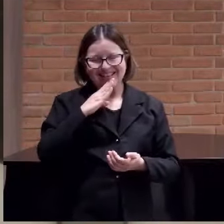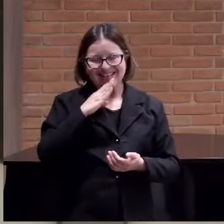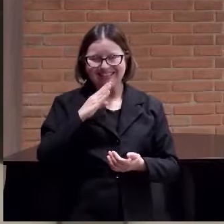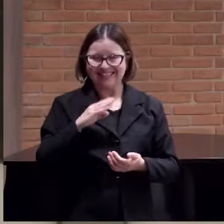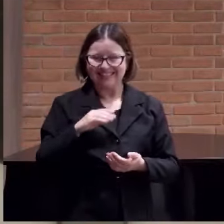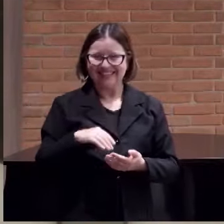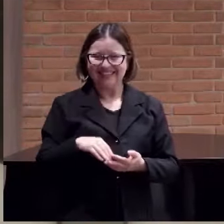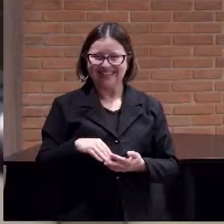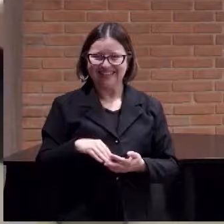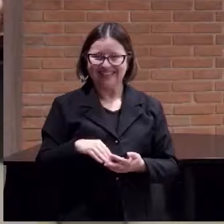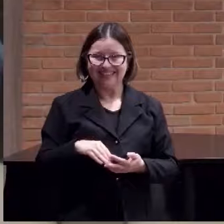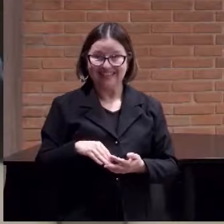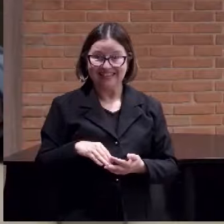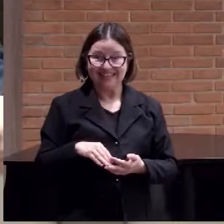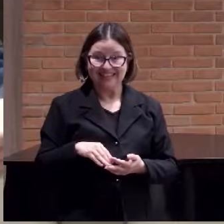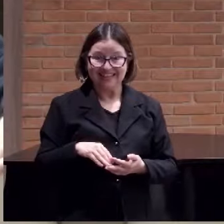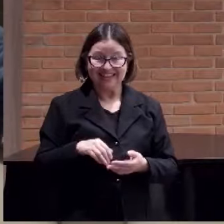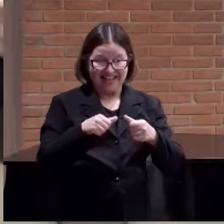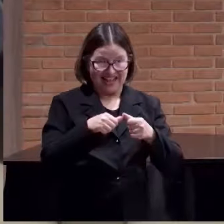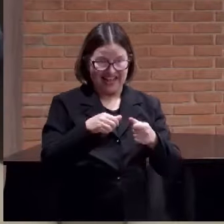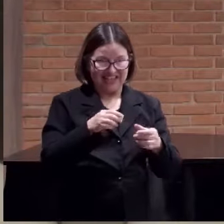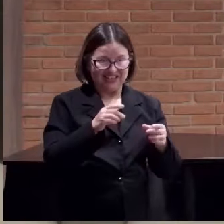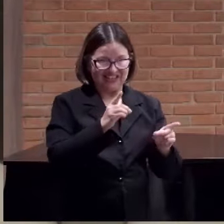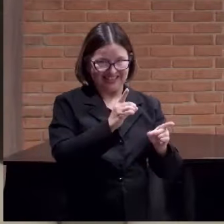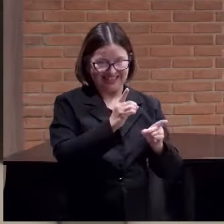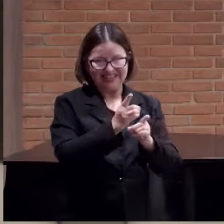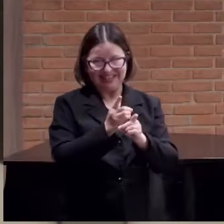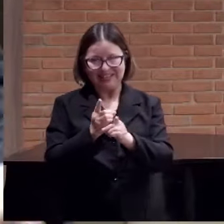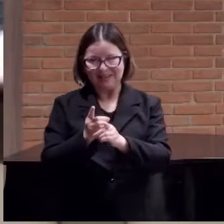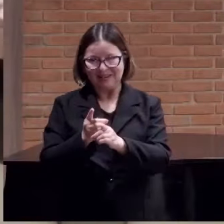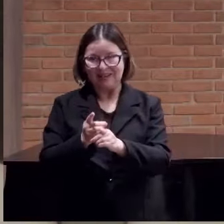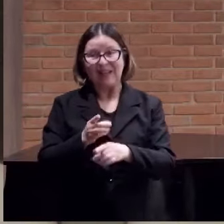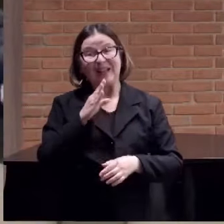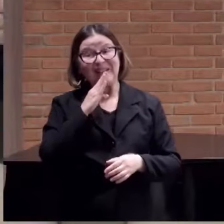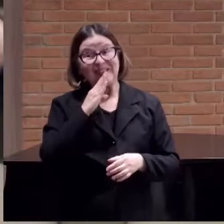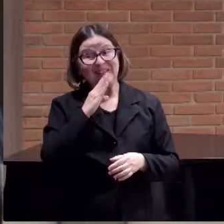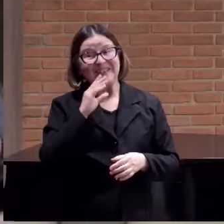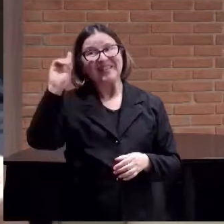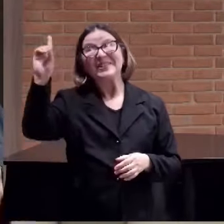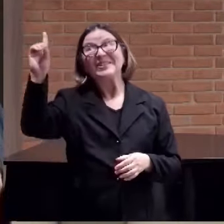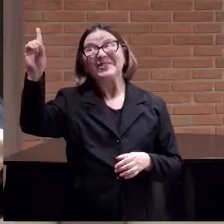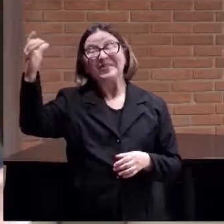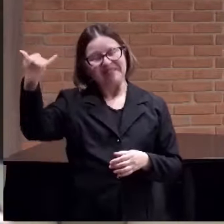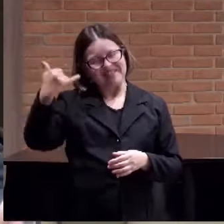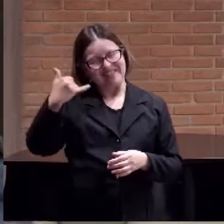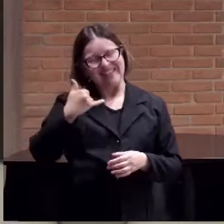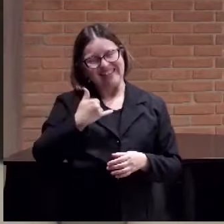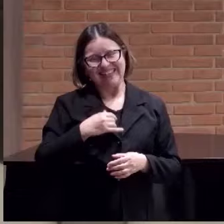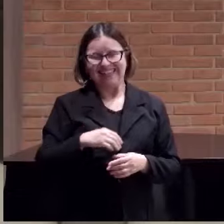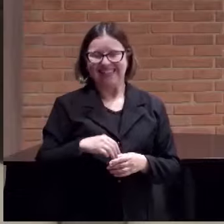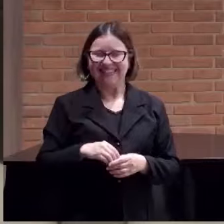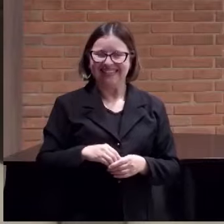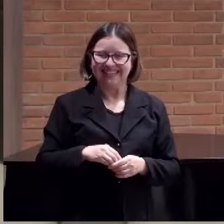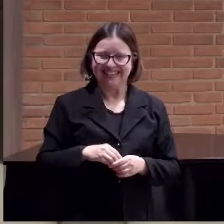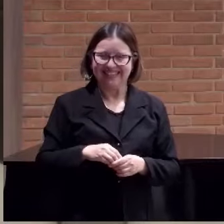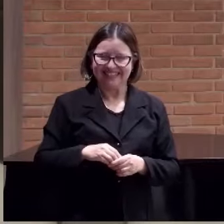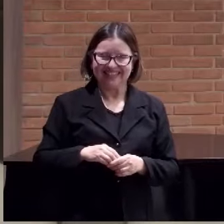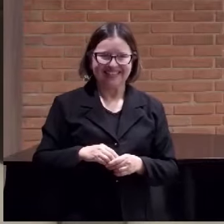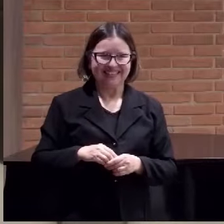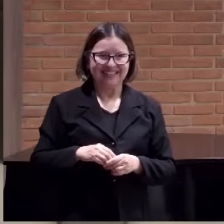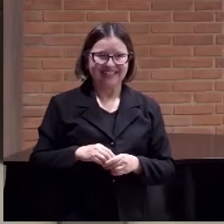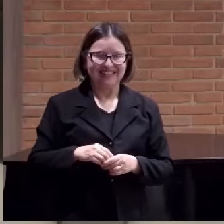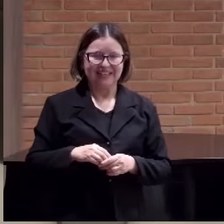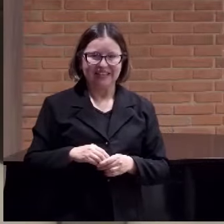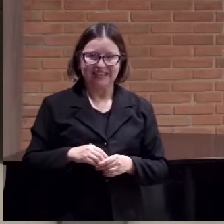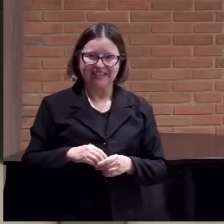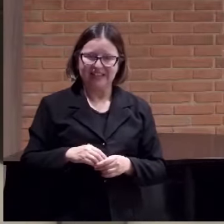também. Estes conheceram que tu me enviaste. É o mesmo verbo. O verbo